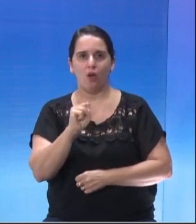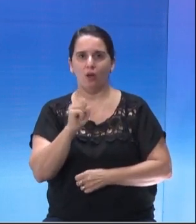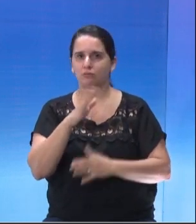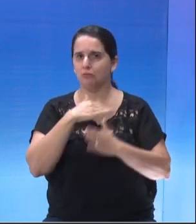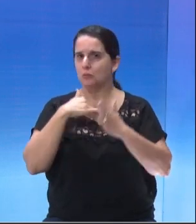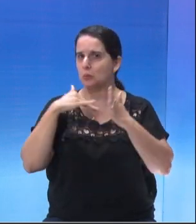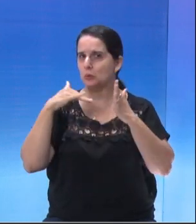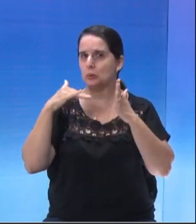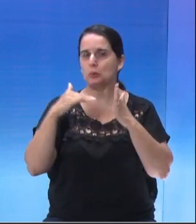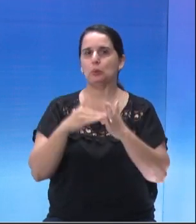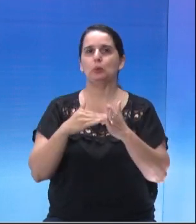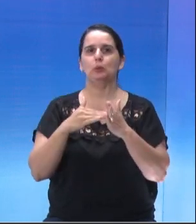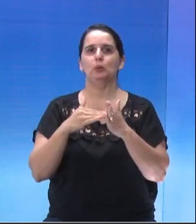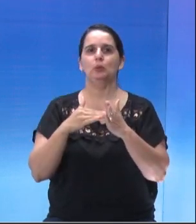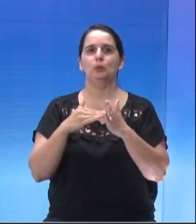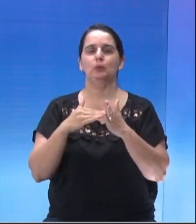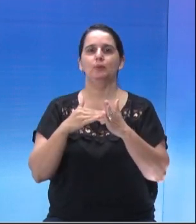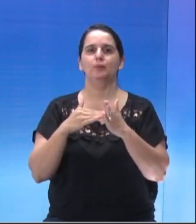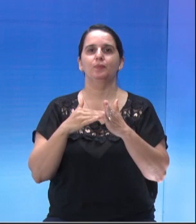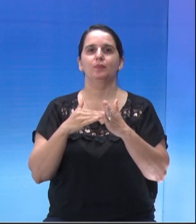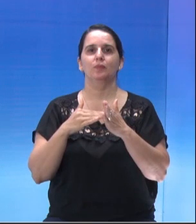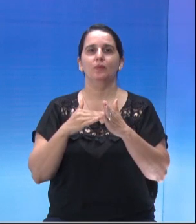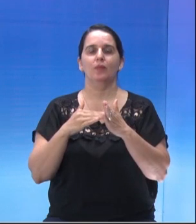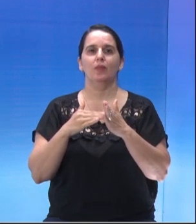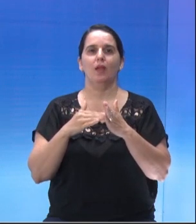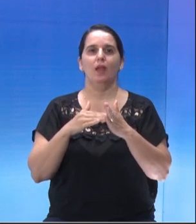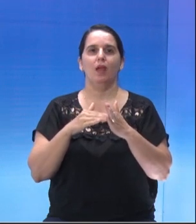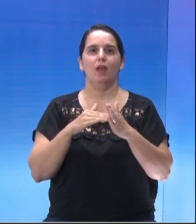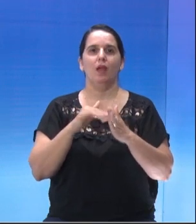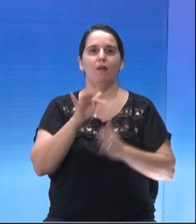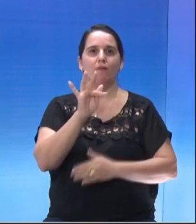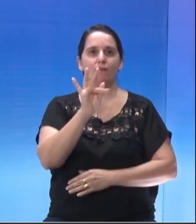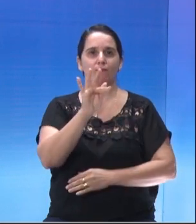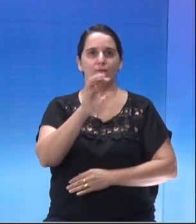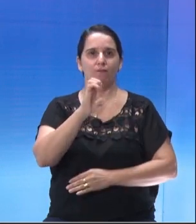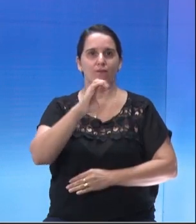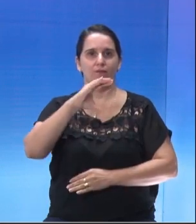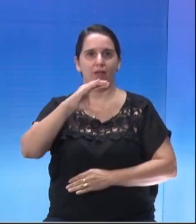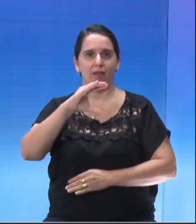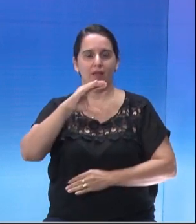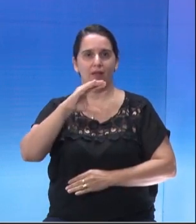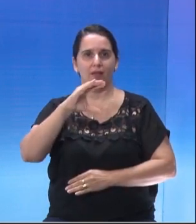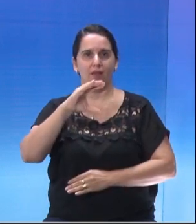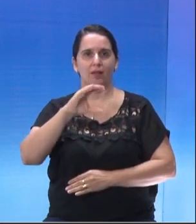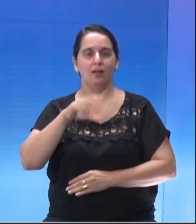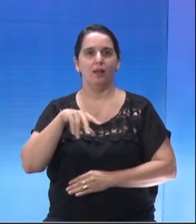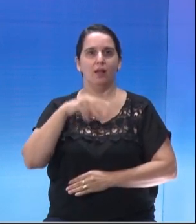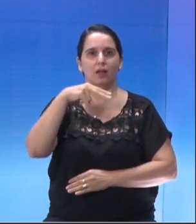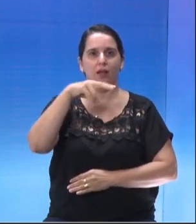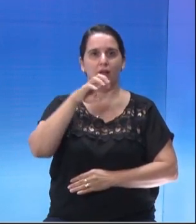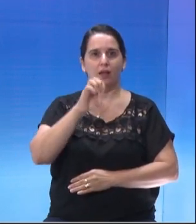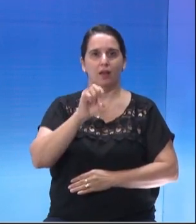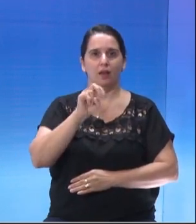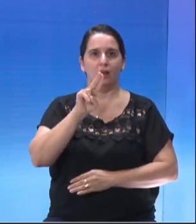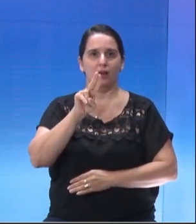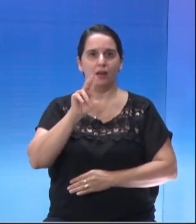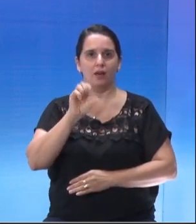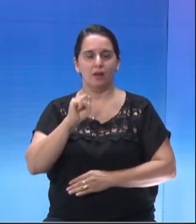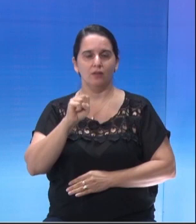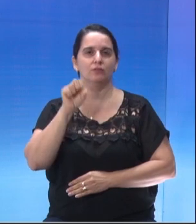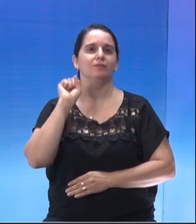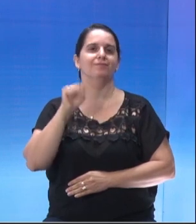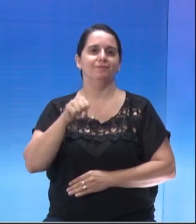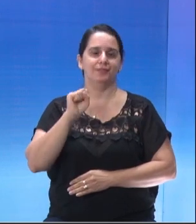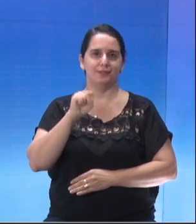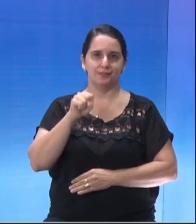tudo isso, os sites, as fake news, né? A gente também lembrar que eu acredito que vai cair